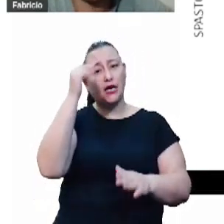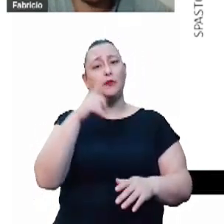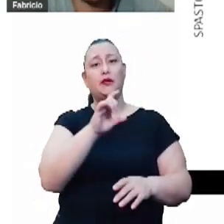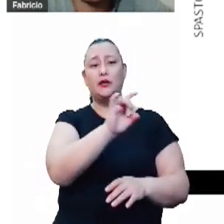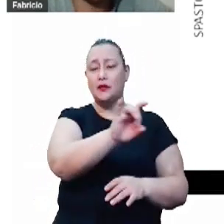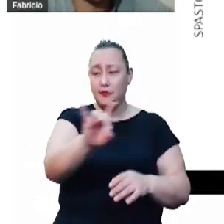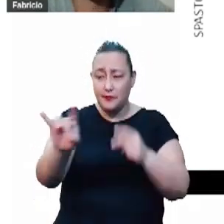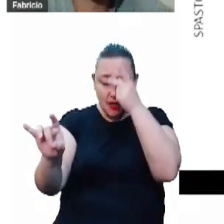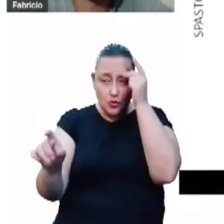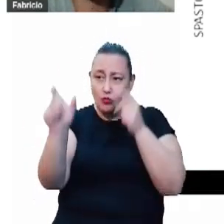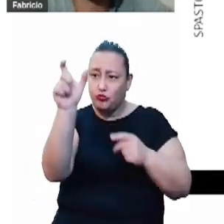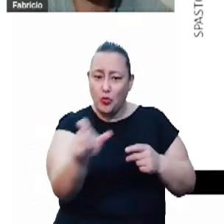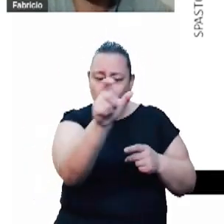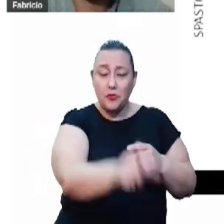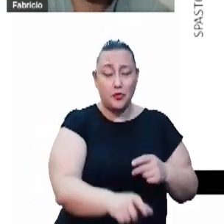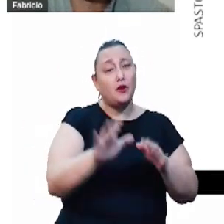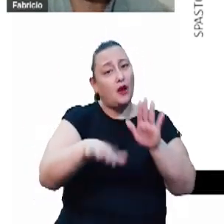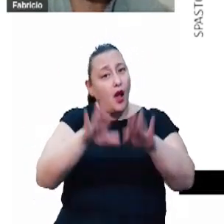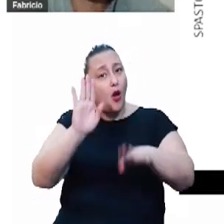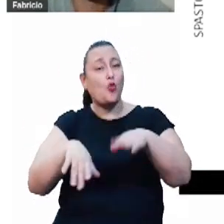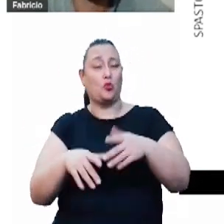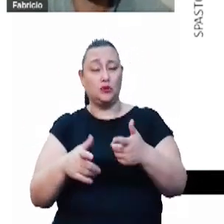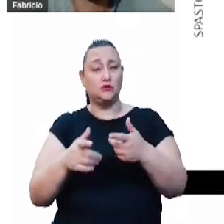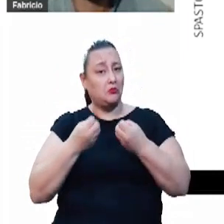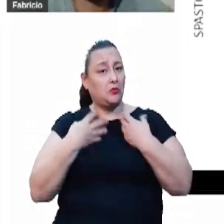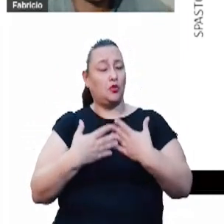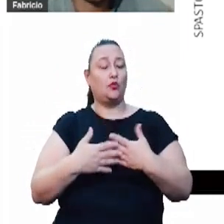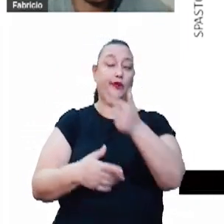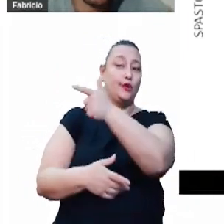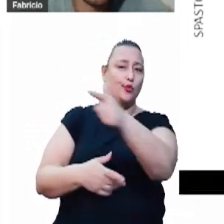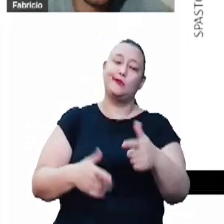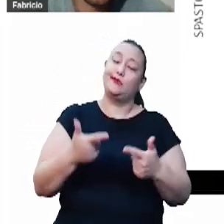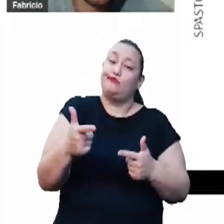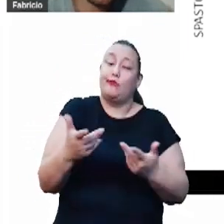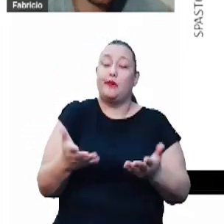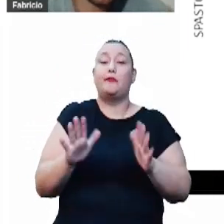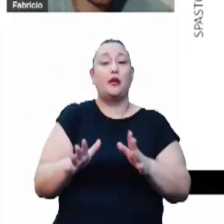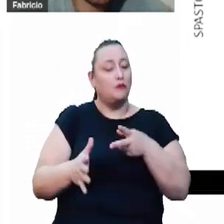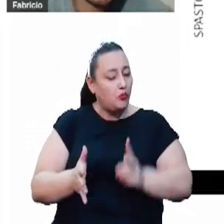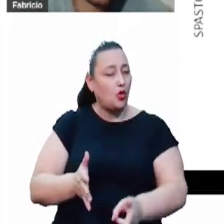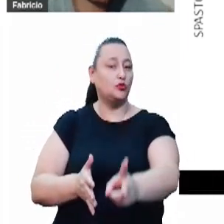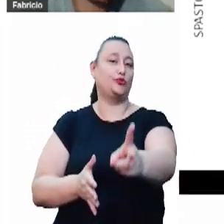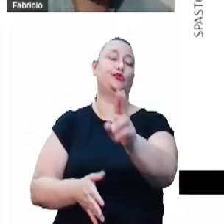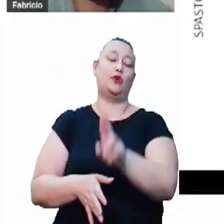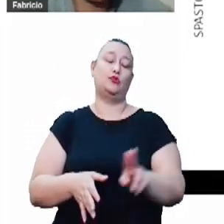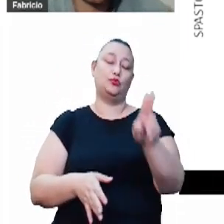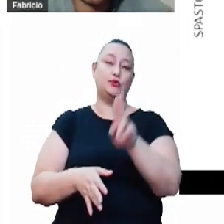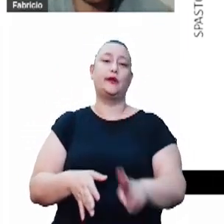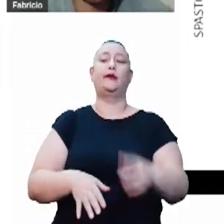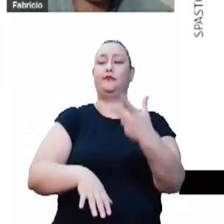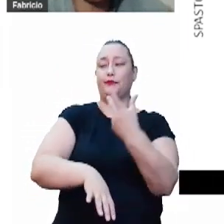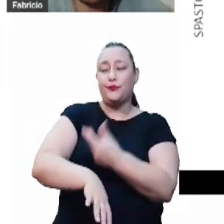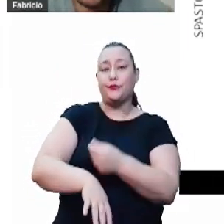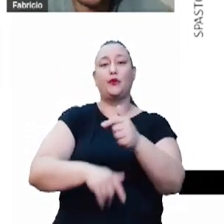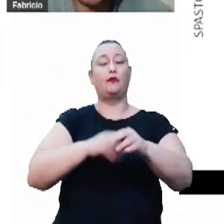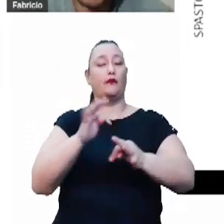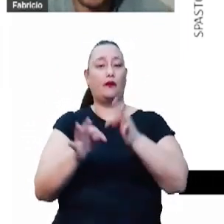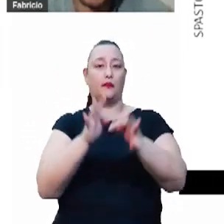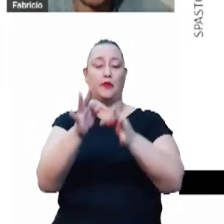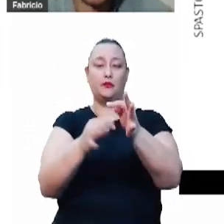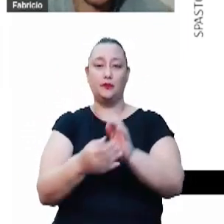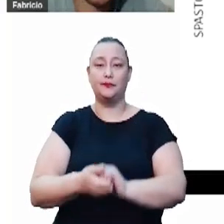pessoas específicas, né? E nessas pessoas a gente pode continuar fazendo aplicação, indicação e tudo